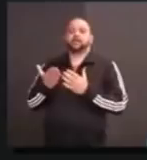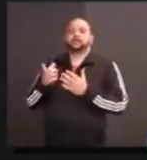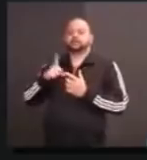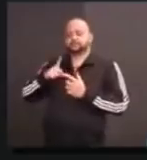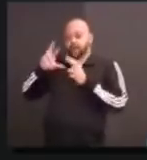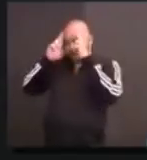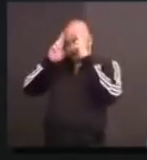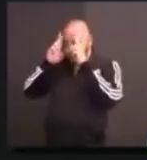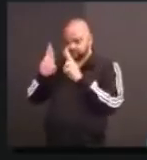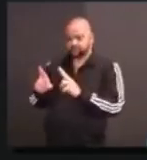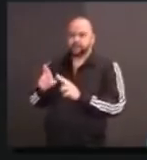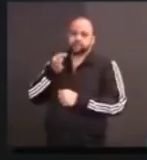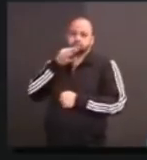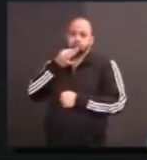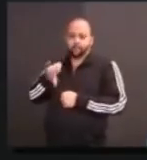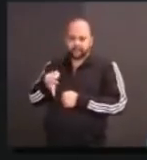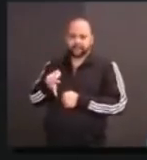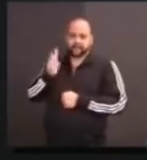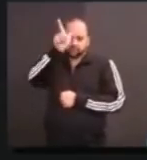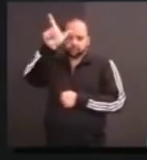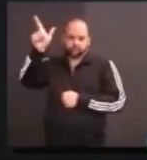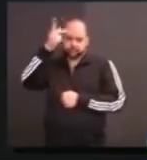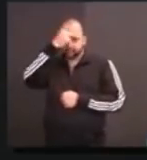Respeito a opinião do Posati.